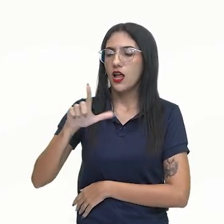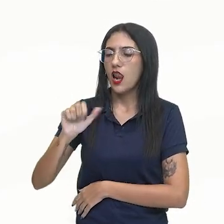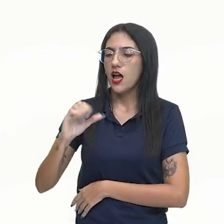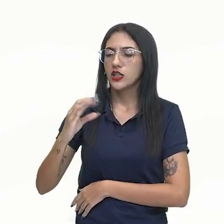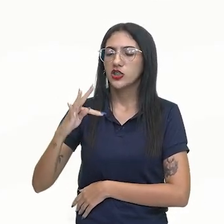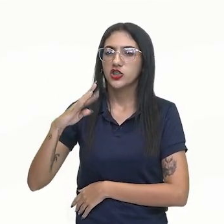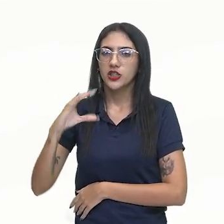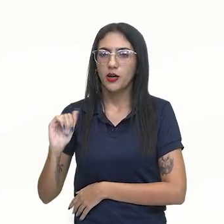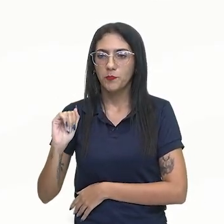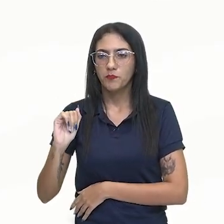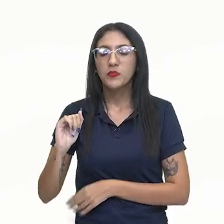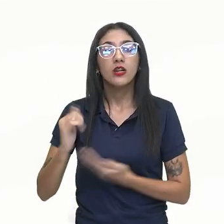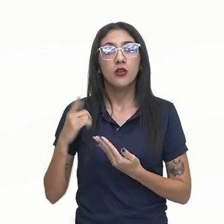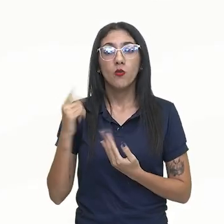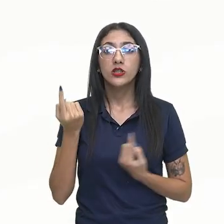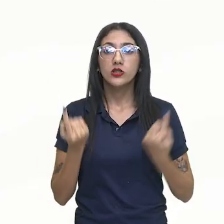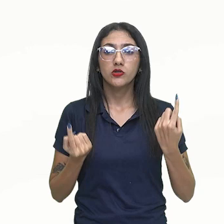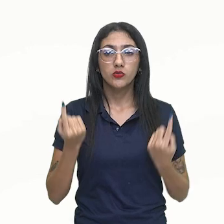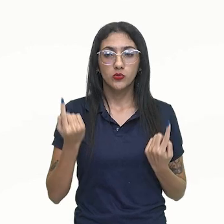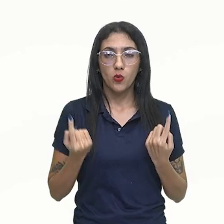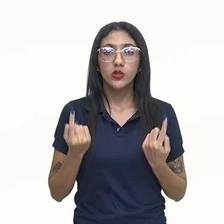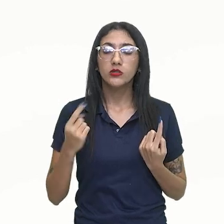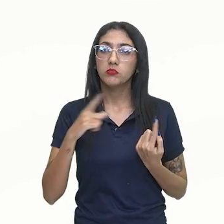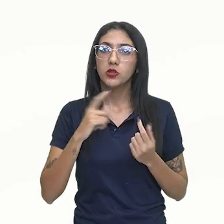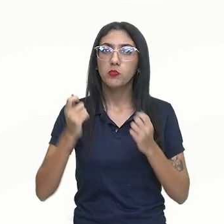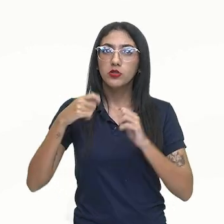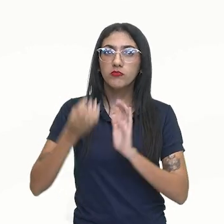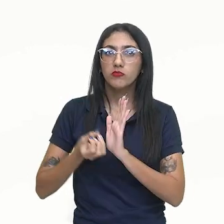são recriadas em laboratório, na indústria,